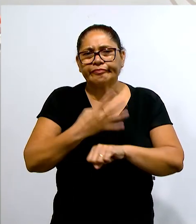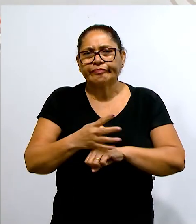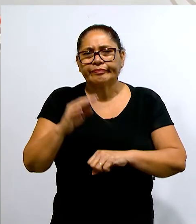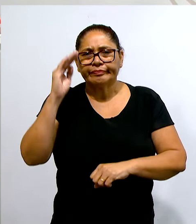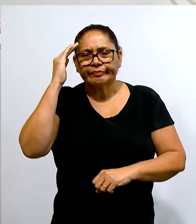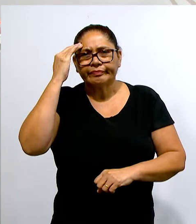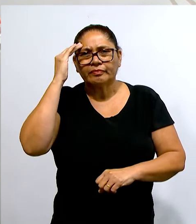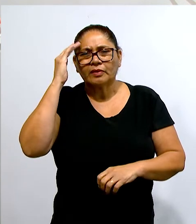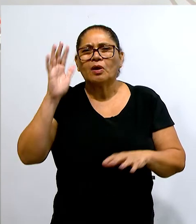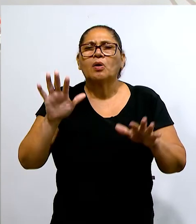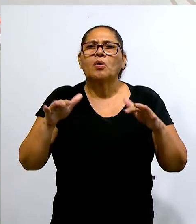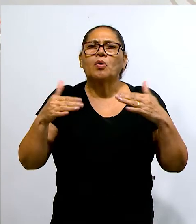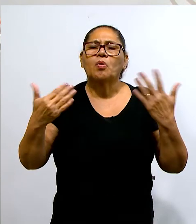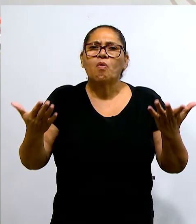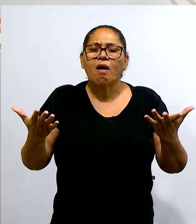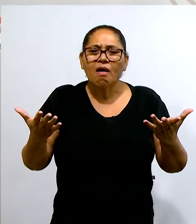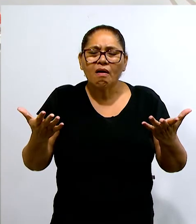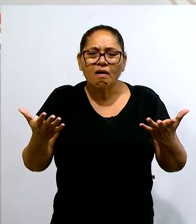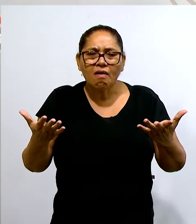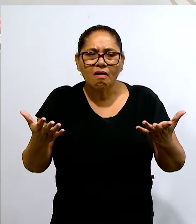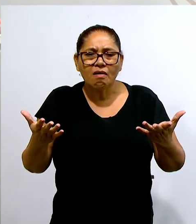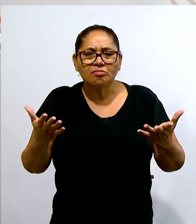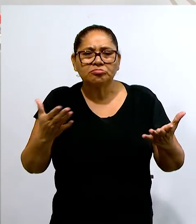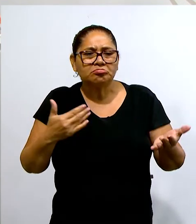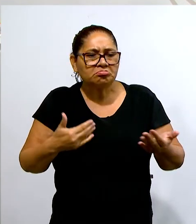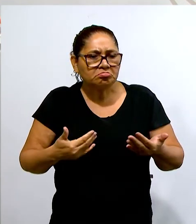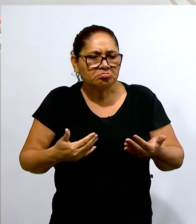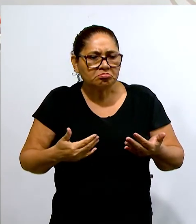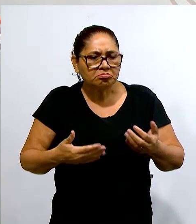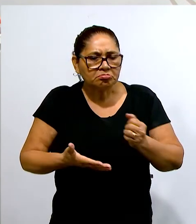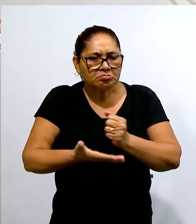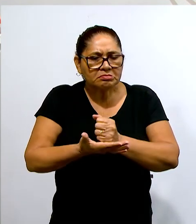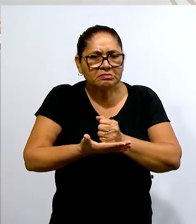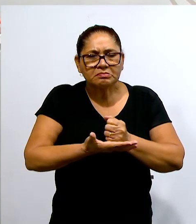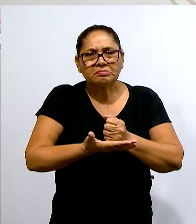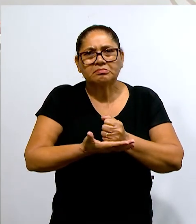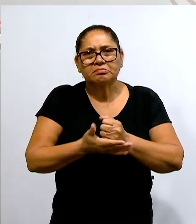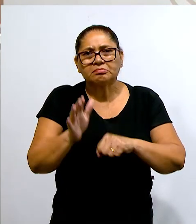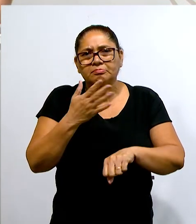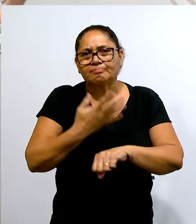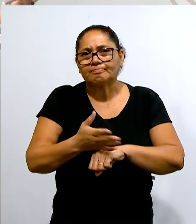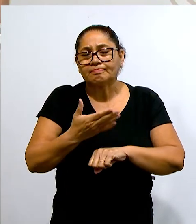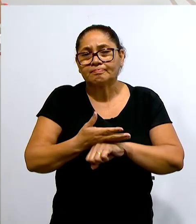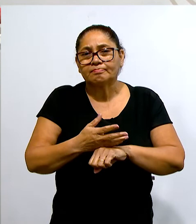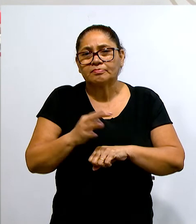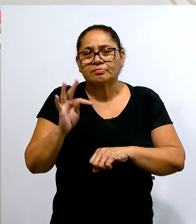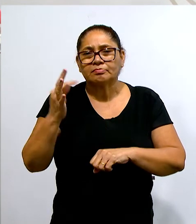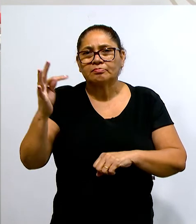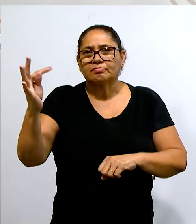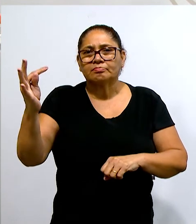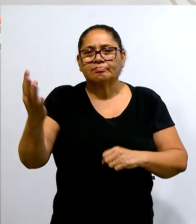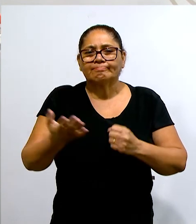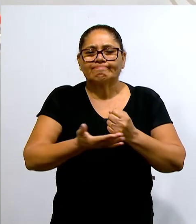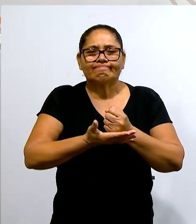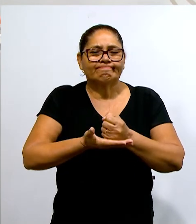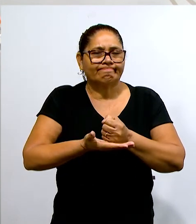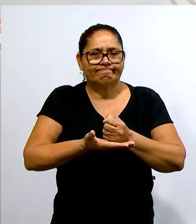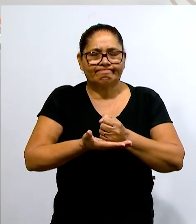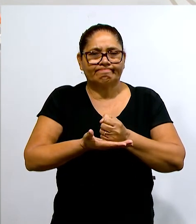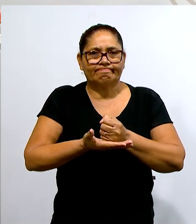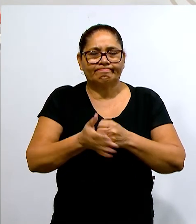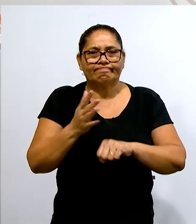entender quais são os condicionantes que estão sustentando a minha prática, né? Os condicionantes teóricos que sustentam aquela minha